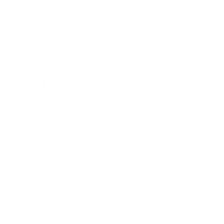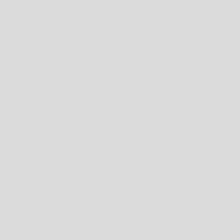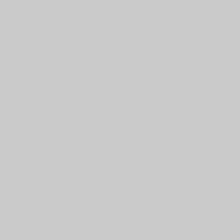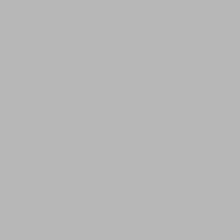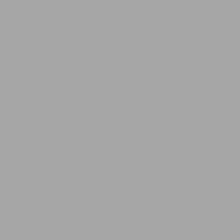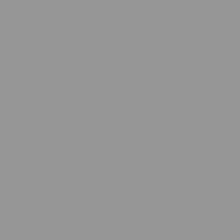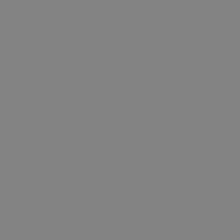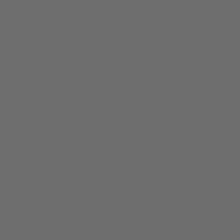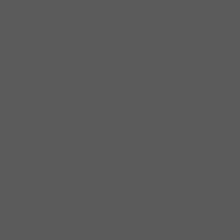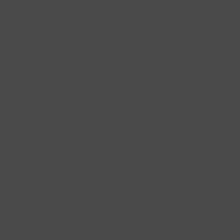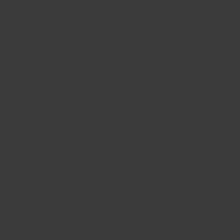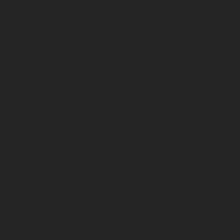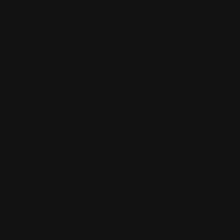Legenda por